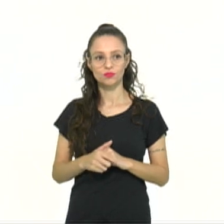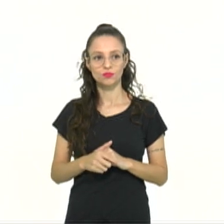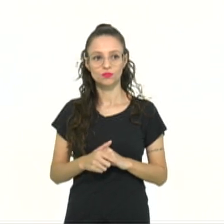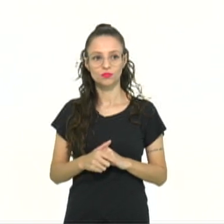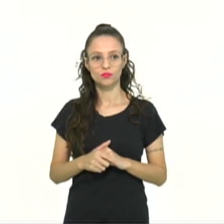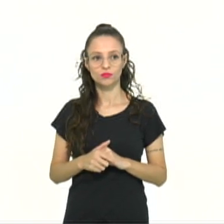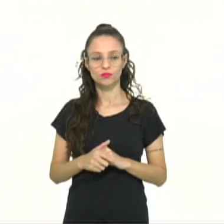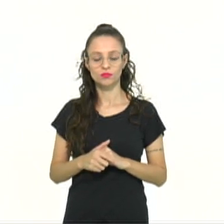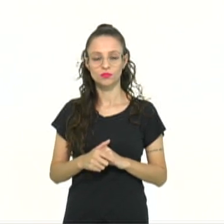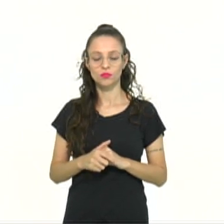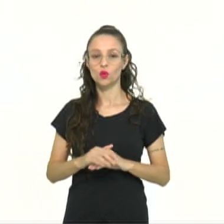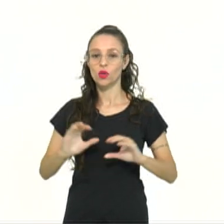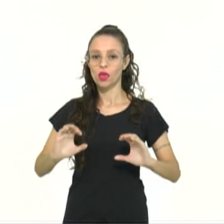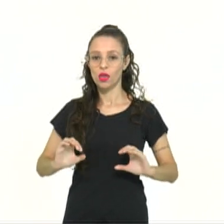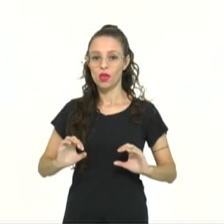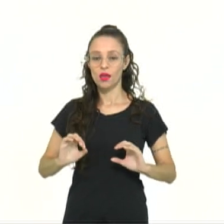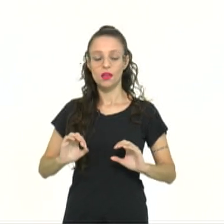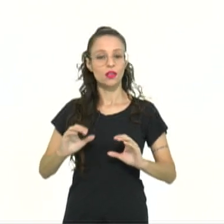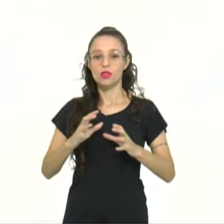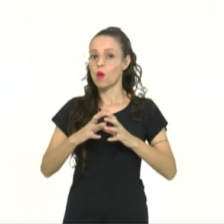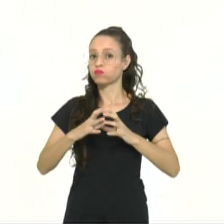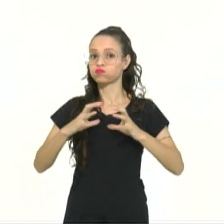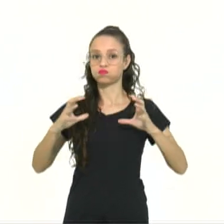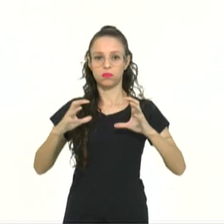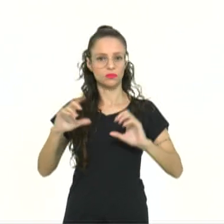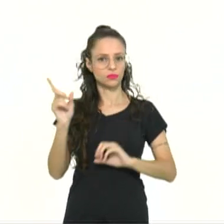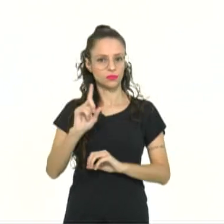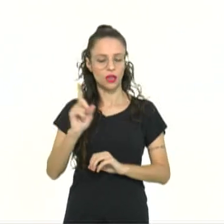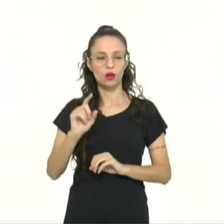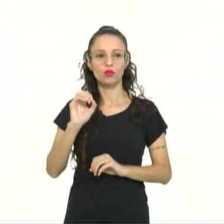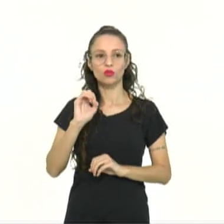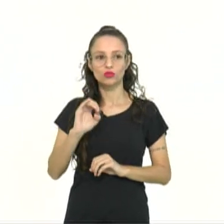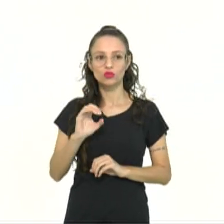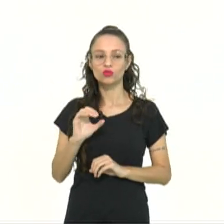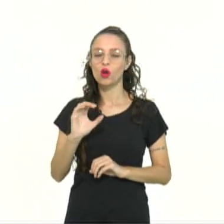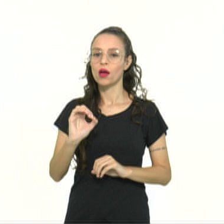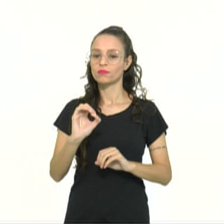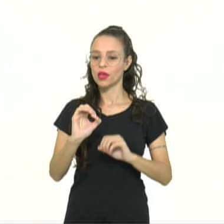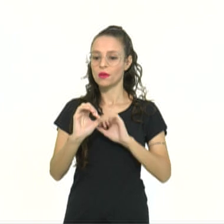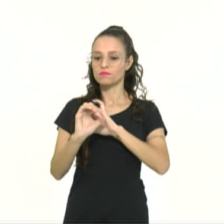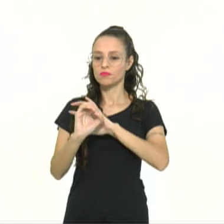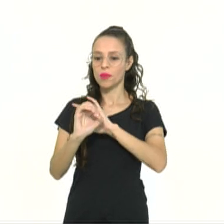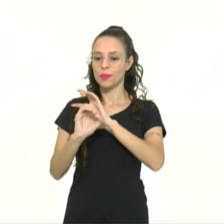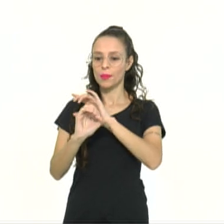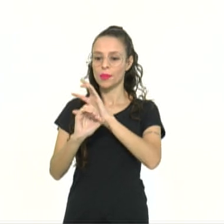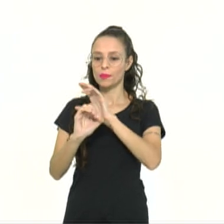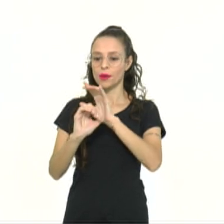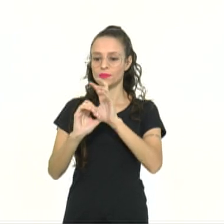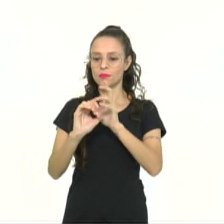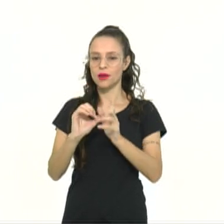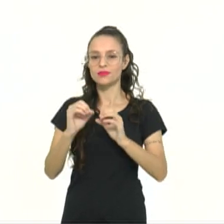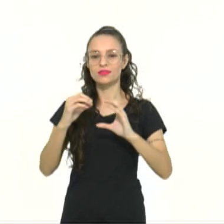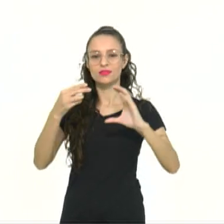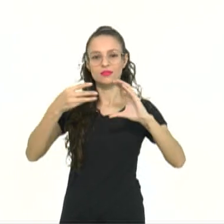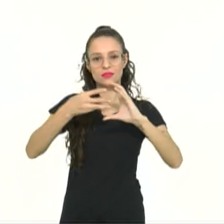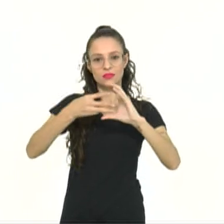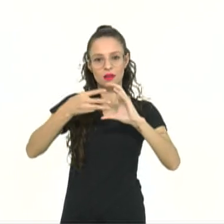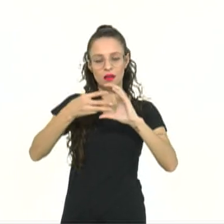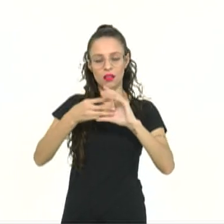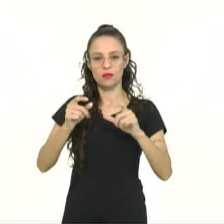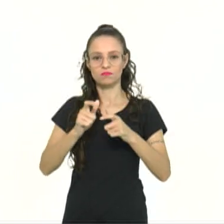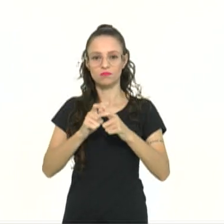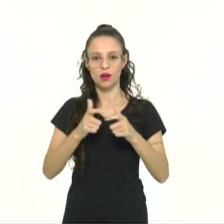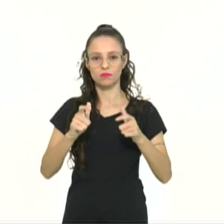a se multiplicar, ele não aumenta de tamanho, não aumenta o volume dele, só vai aumentando a quantidade de células e são células menores aí. Aqui vai